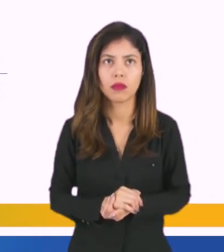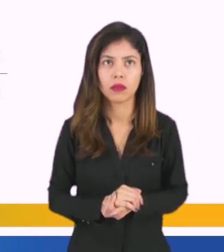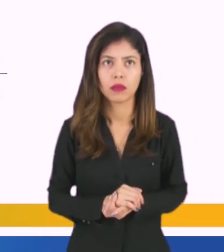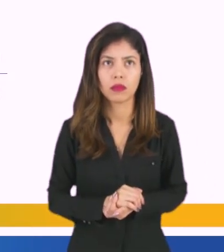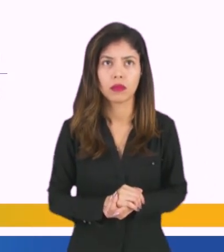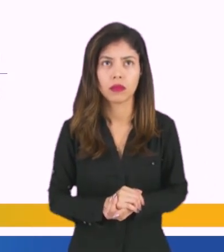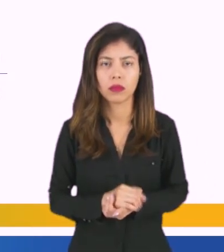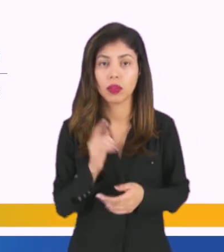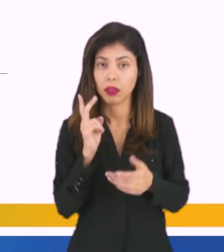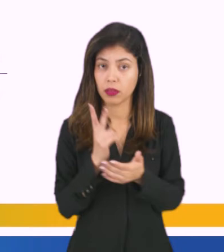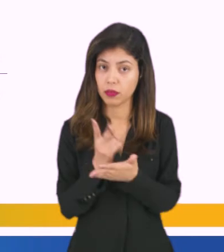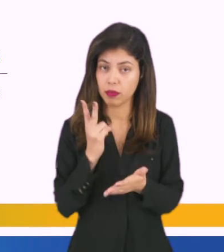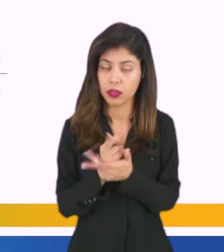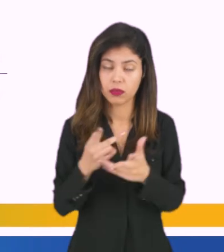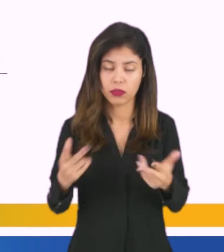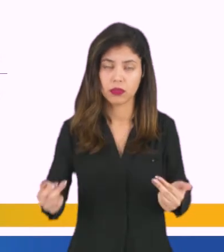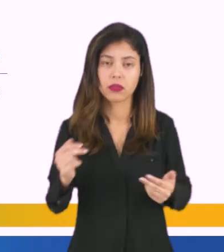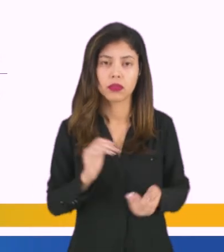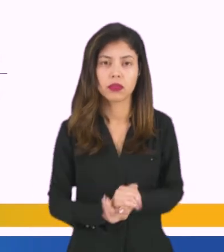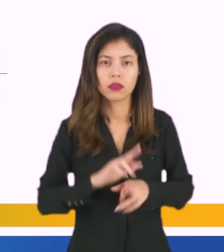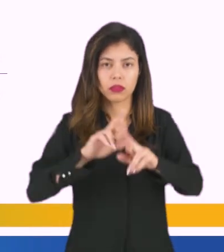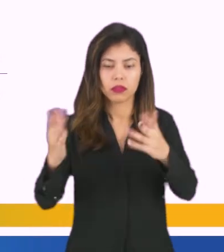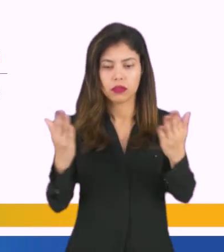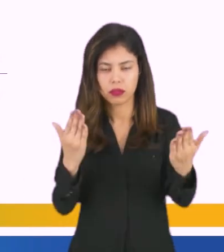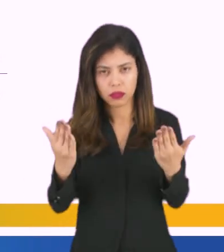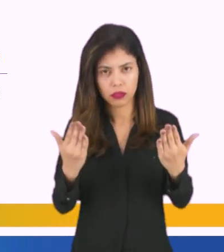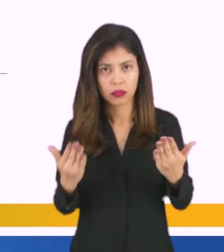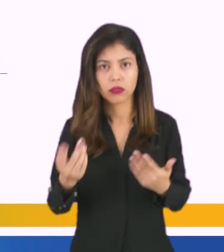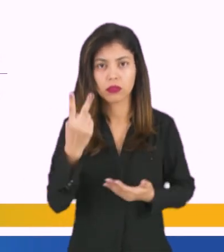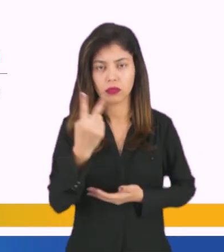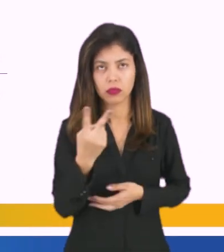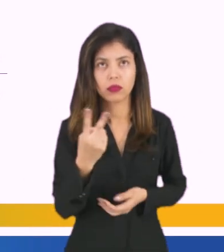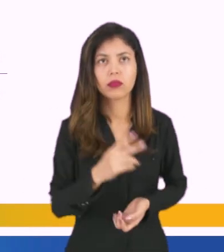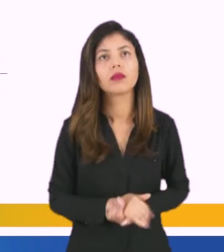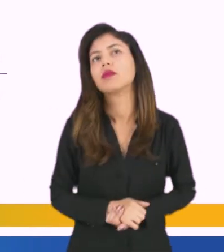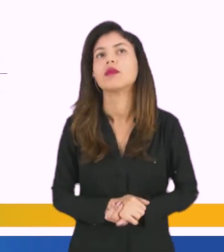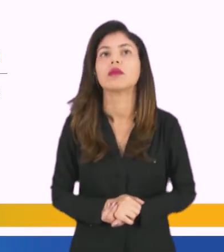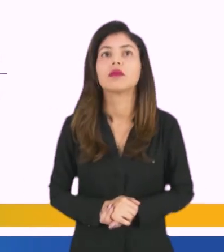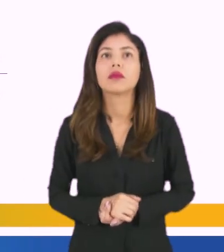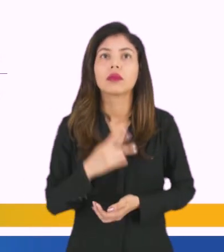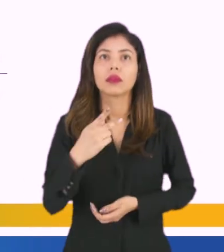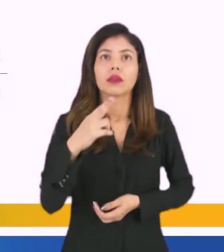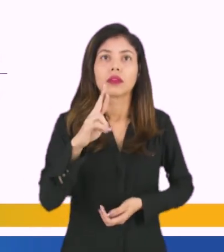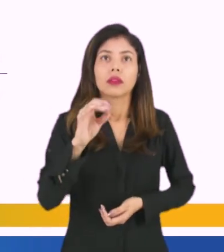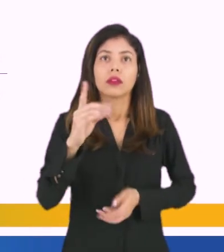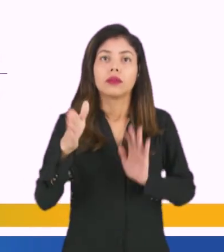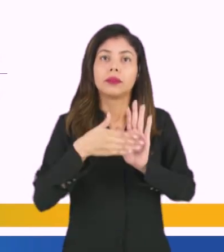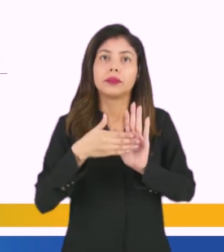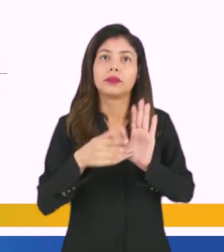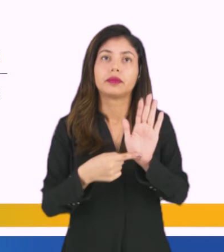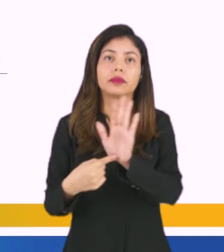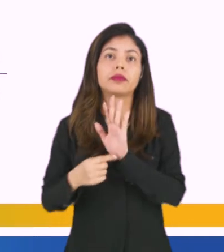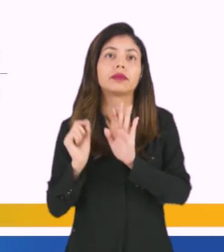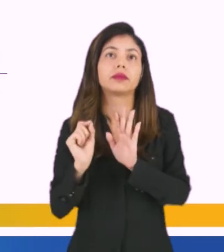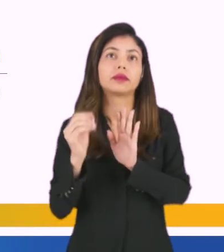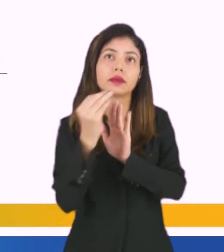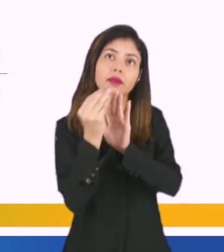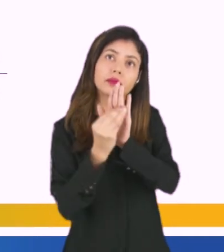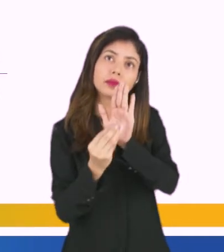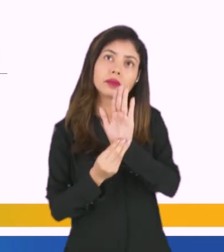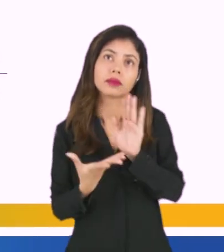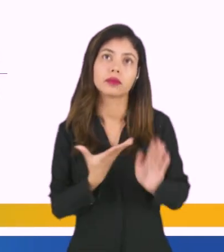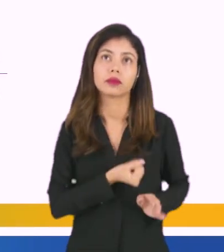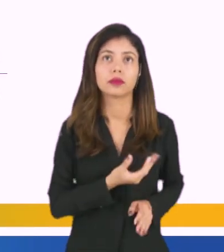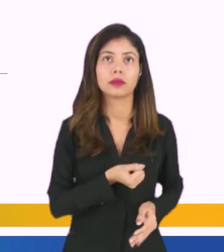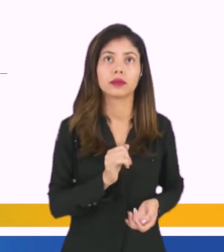não pertence à mesma natureza, mas existe uma relação entre eles, né? E a proporção seria o quê? Seria os dados